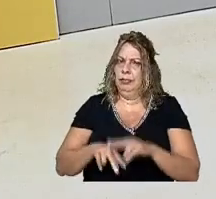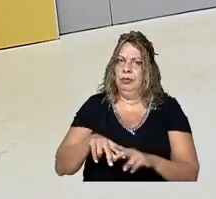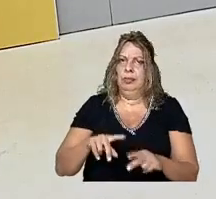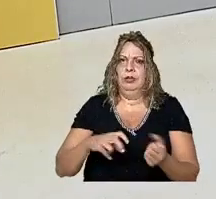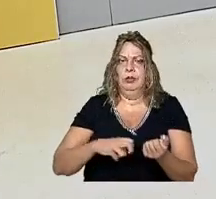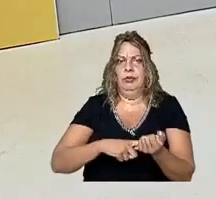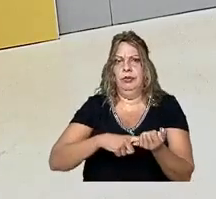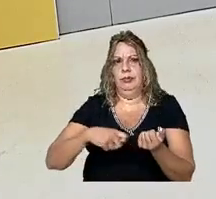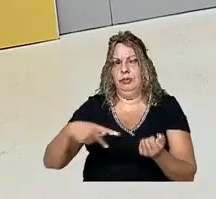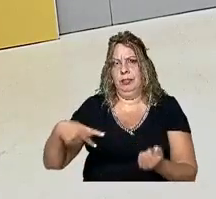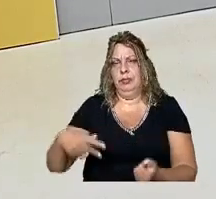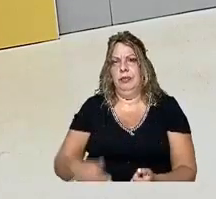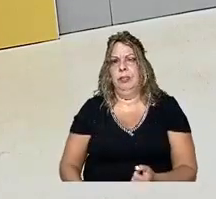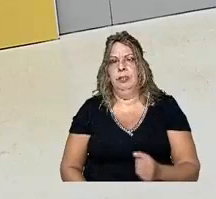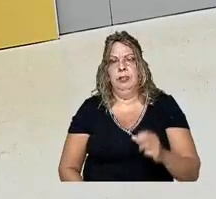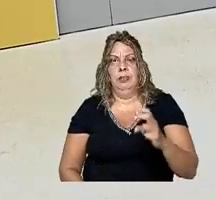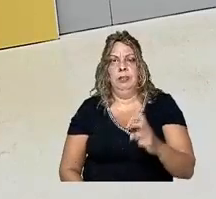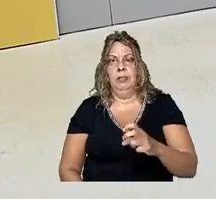Cap.